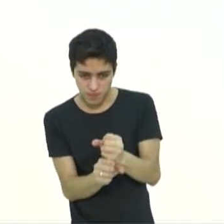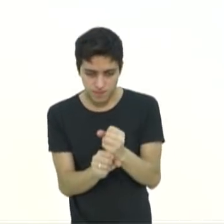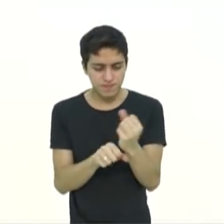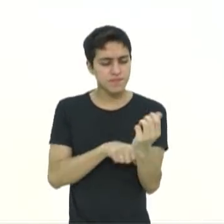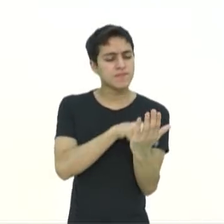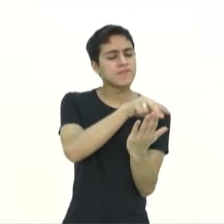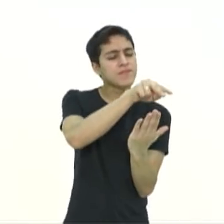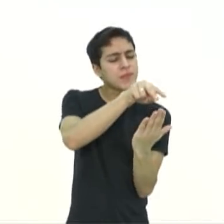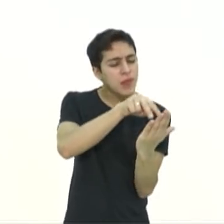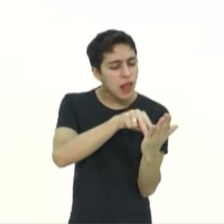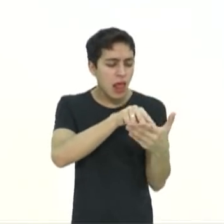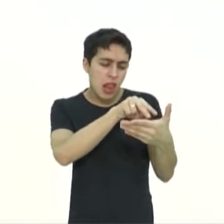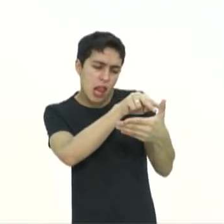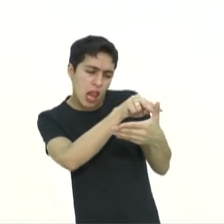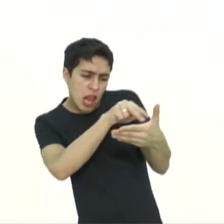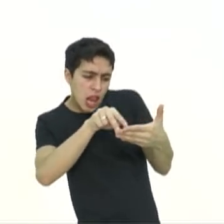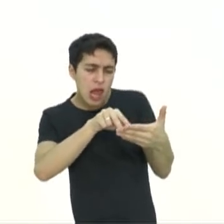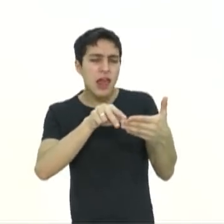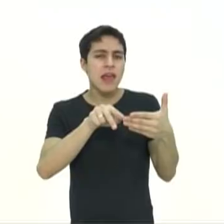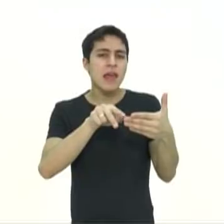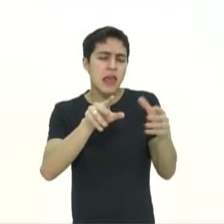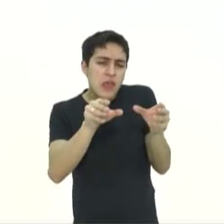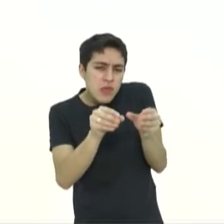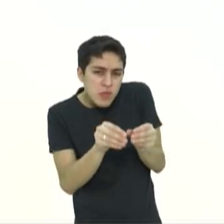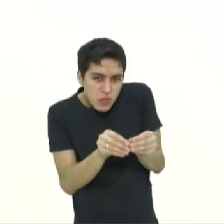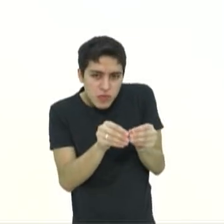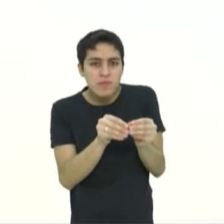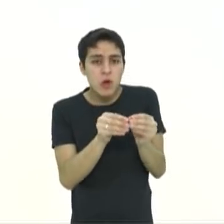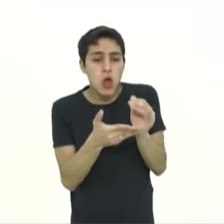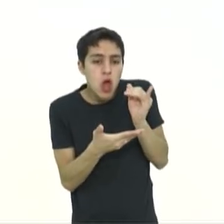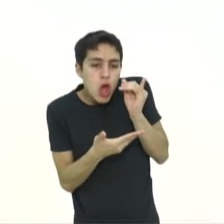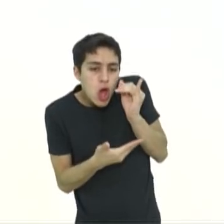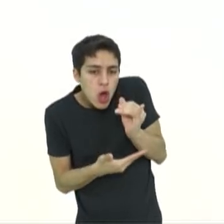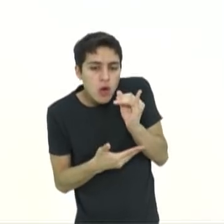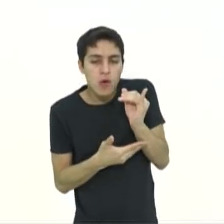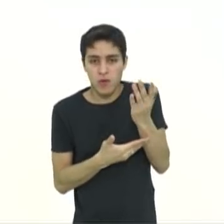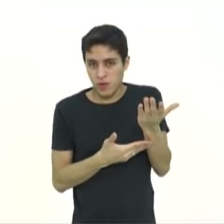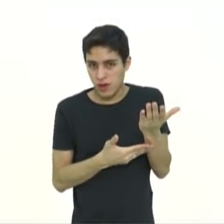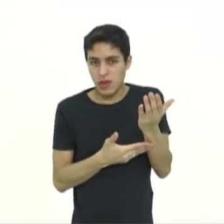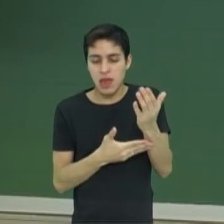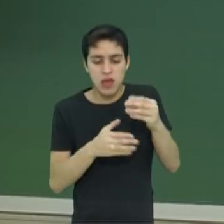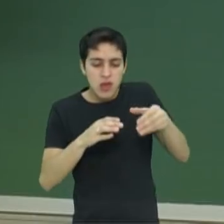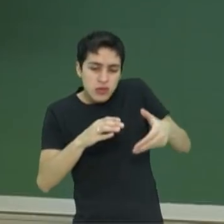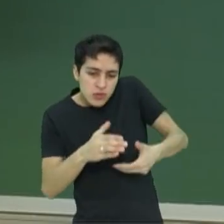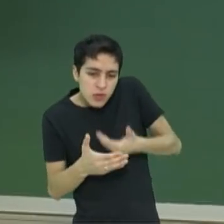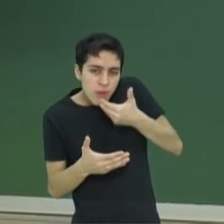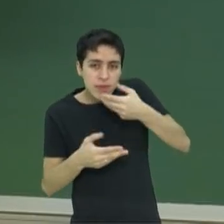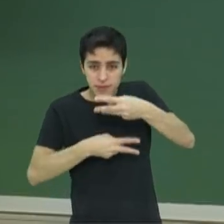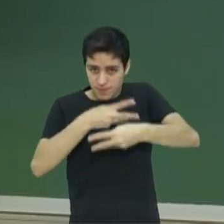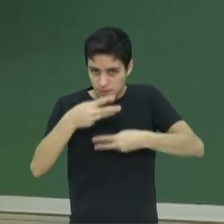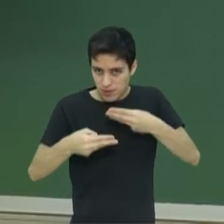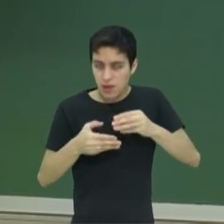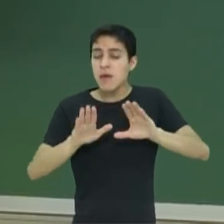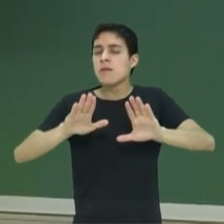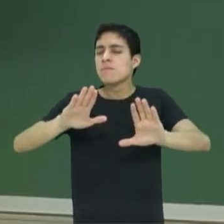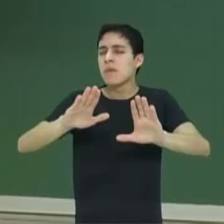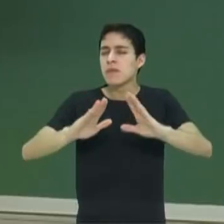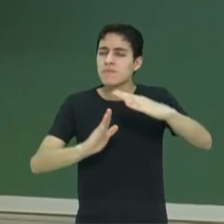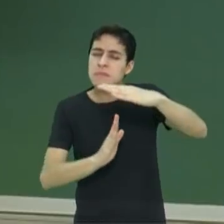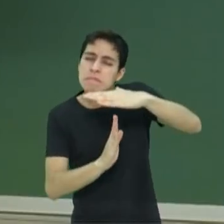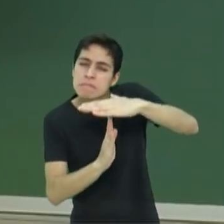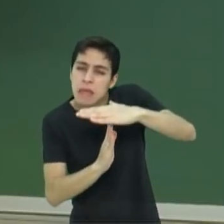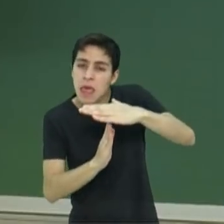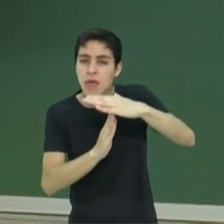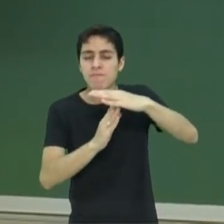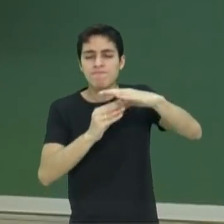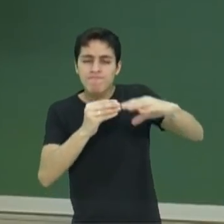de trecho da crônica Sopa de Macarrão, de Domingos Pellegrini. Fazer uma pausa aqui, se você não sabe, nós vamos aí ter